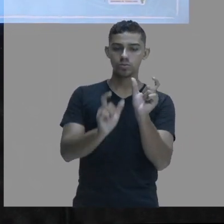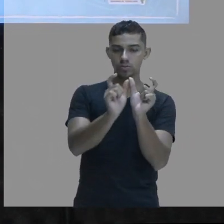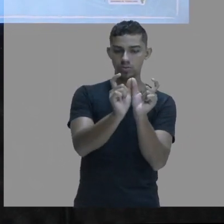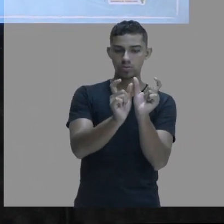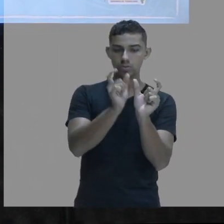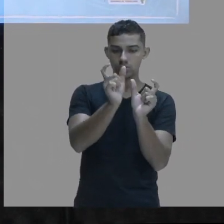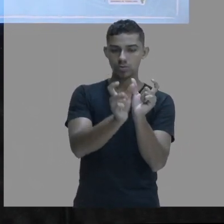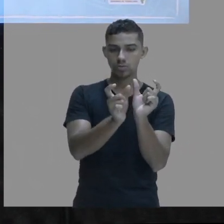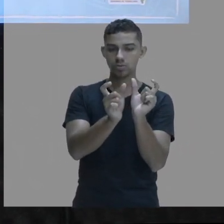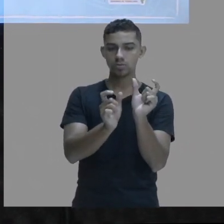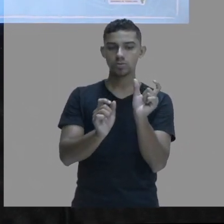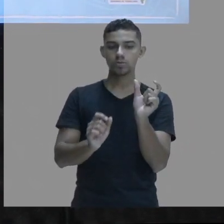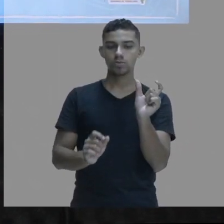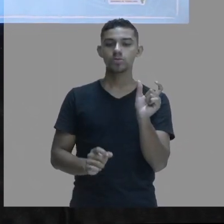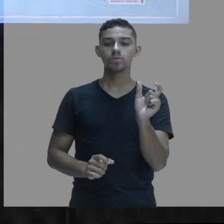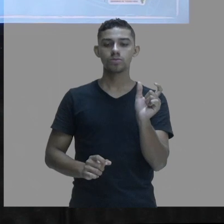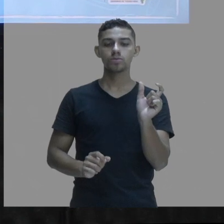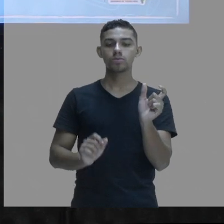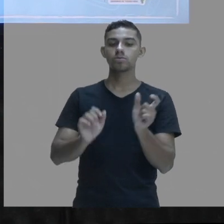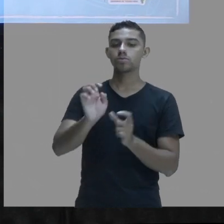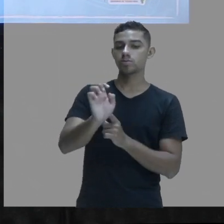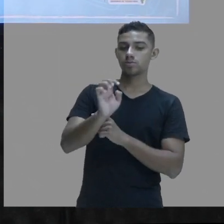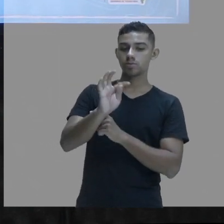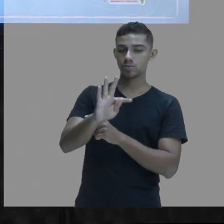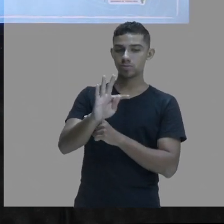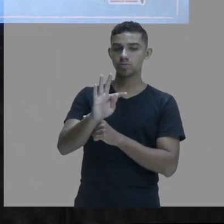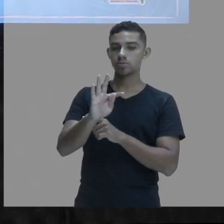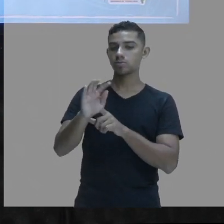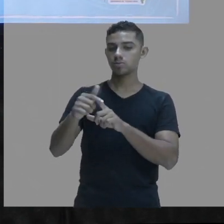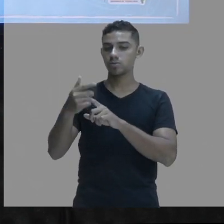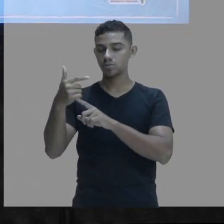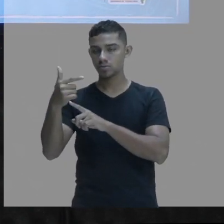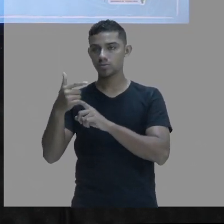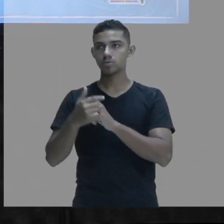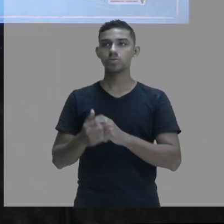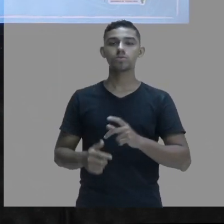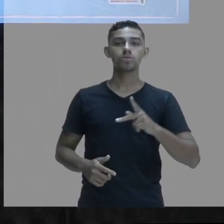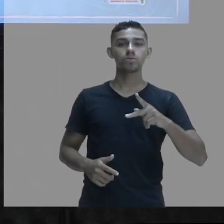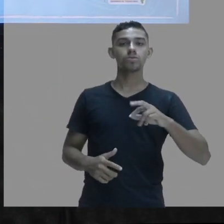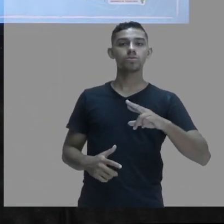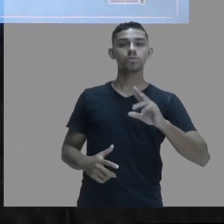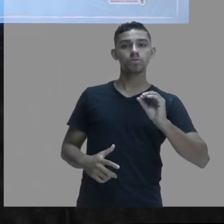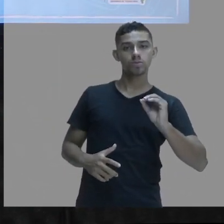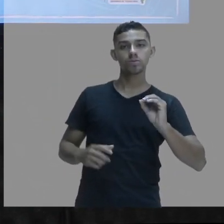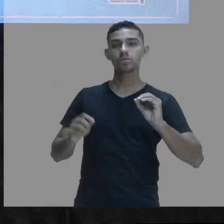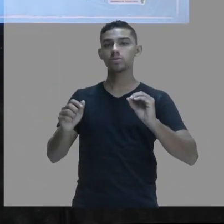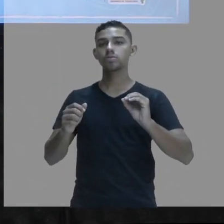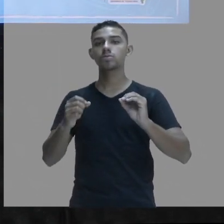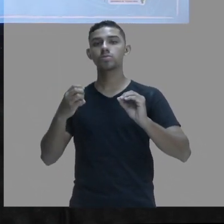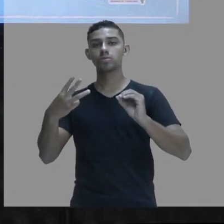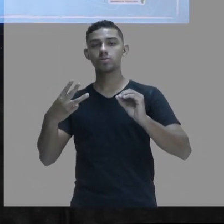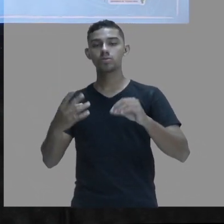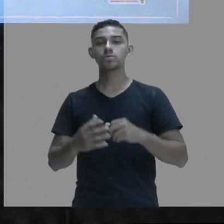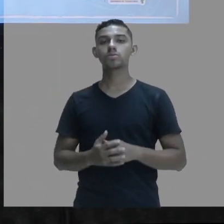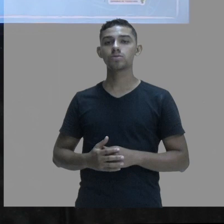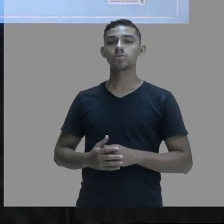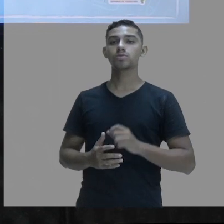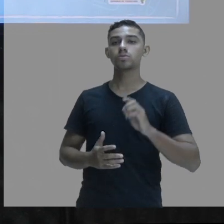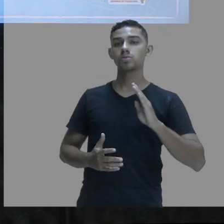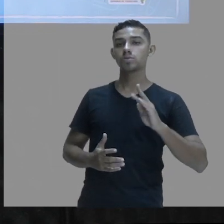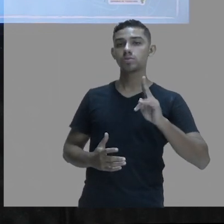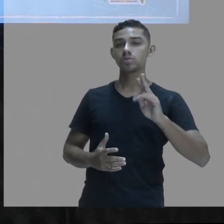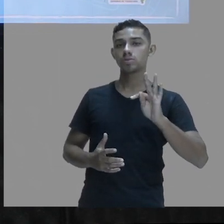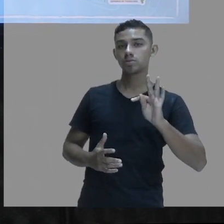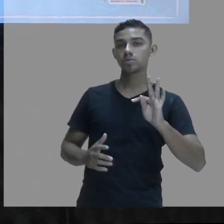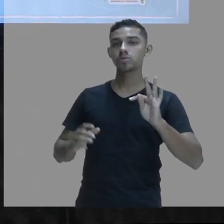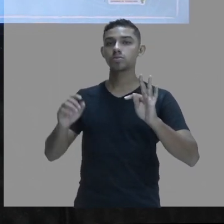1 carbono, ET, 2 carbonos, PROP, 3 carbonos, BUT, 4 carbonos, PENT,